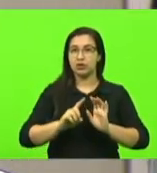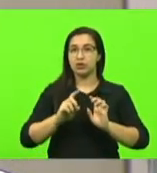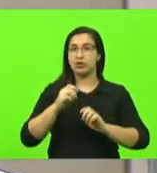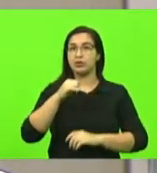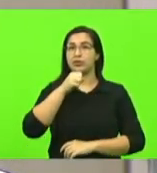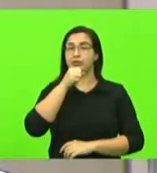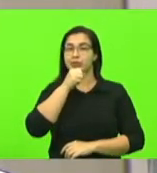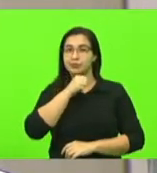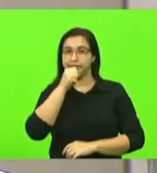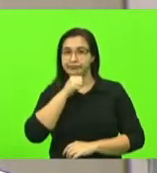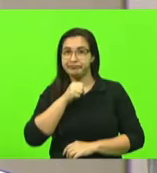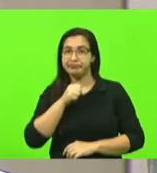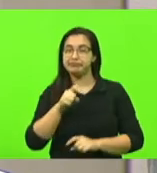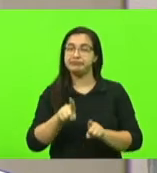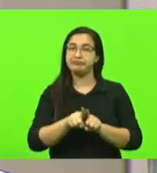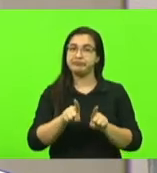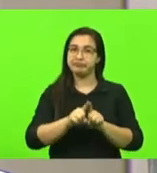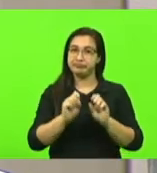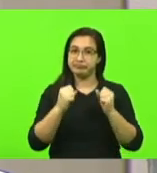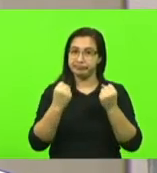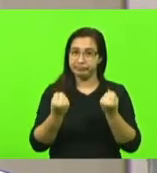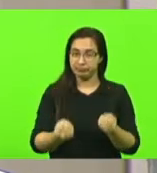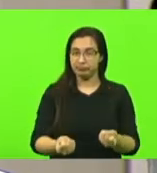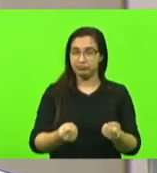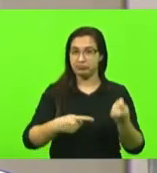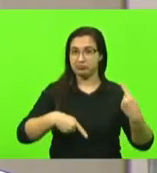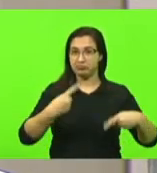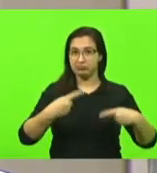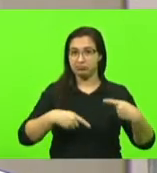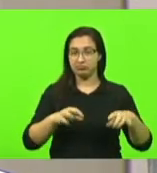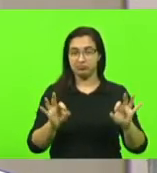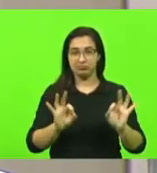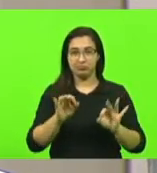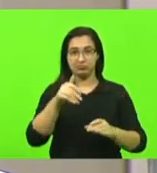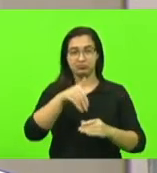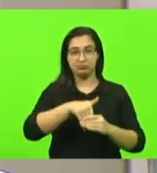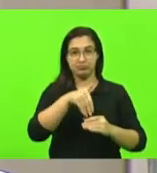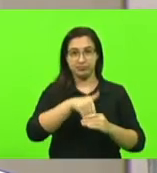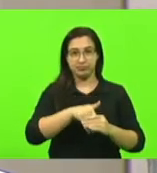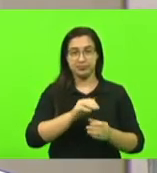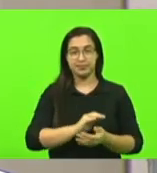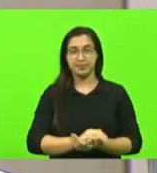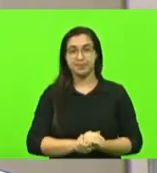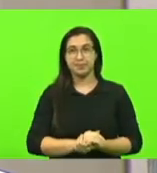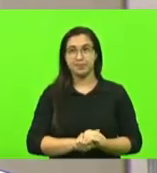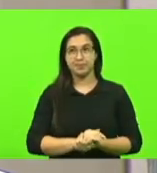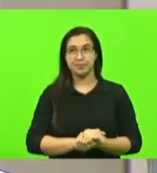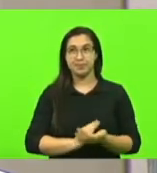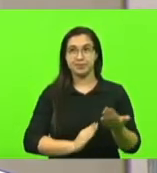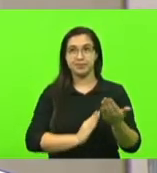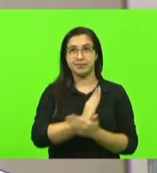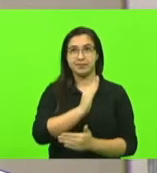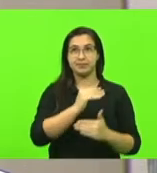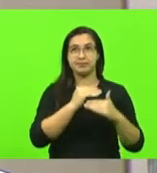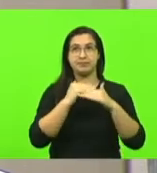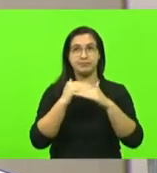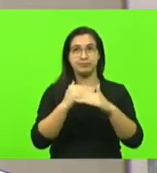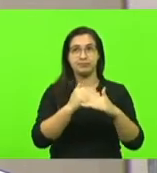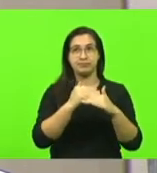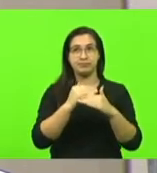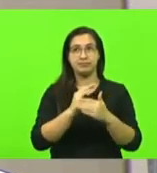discussão. Não havendo quem queira discutir, em votação. Deputados que aprovam, permaneçam como se encontra. Aprovado